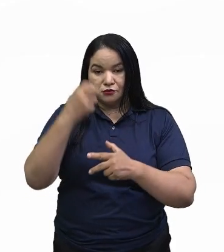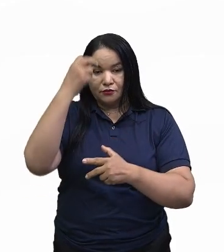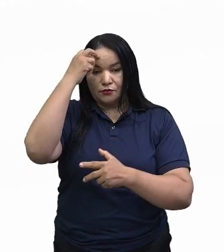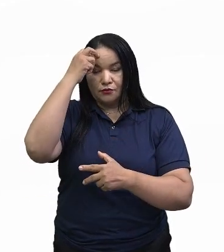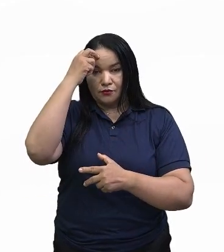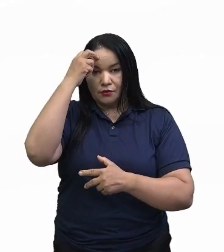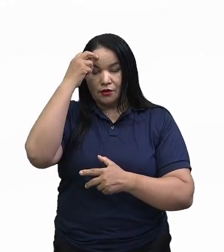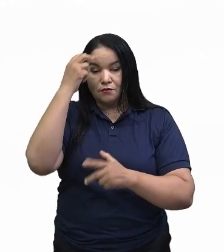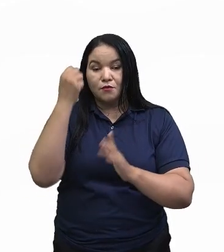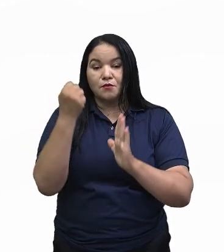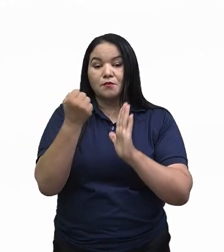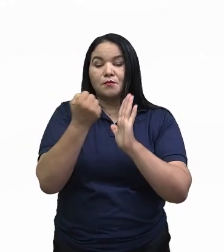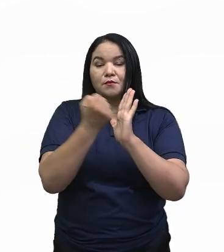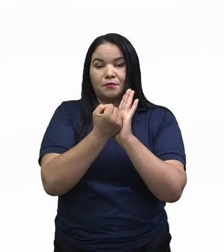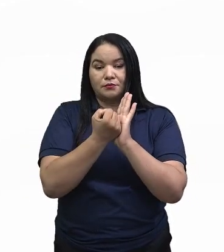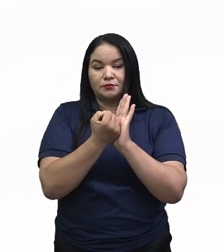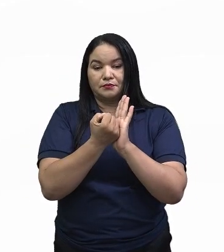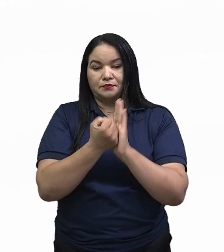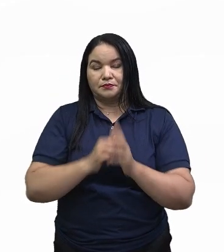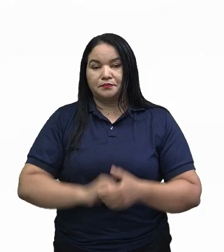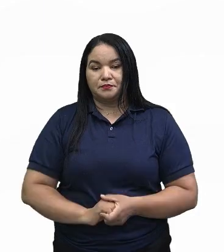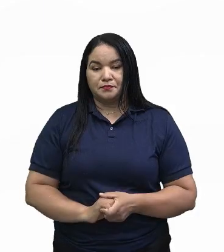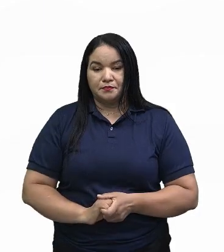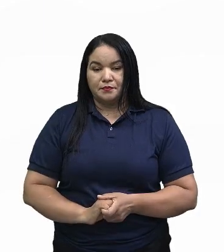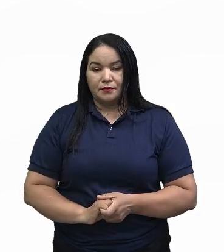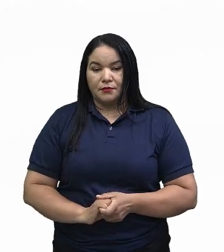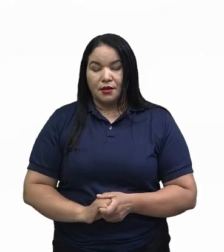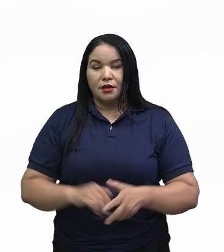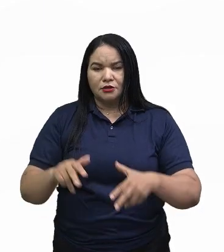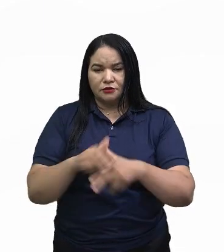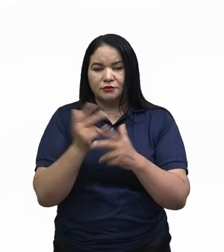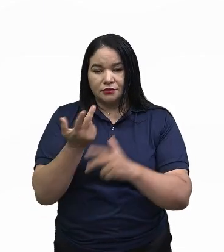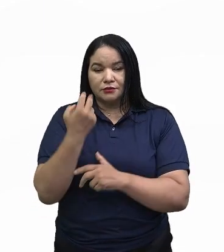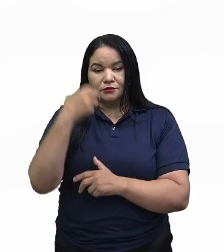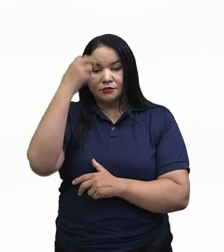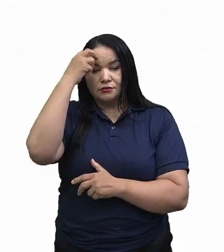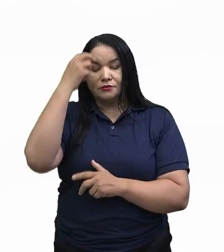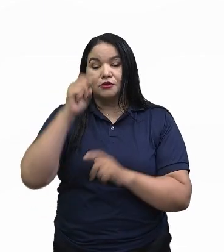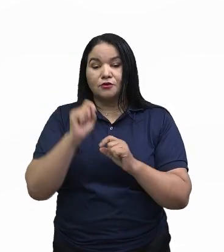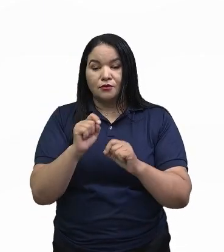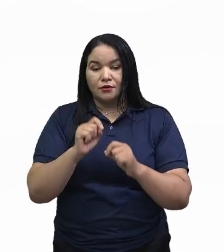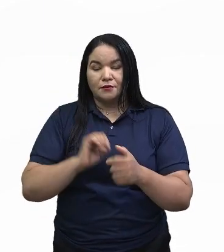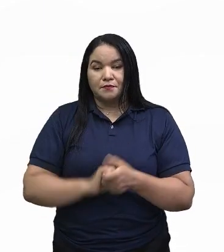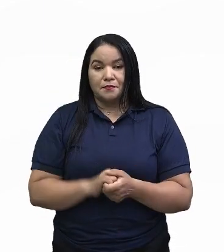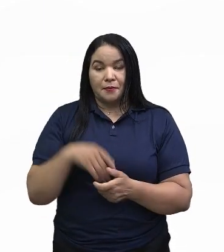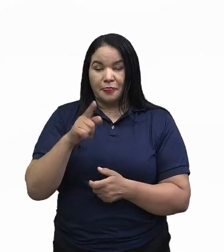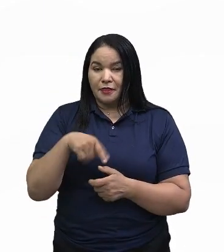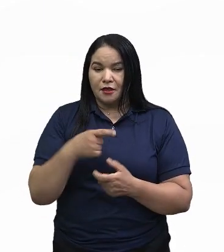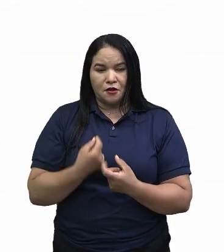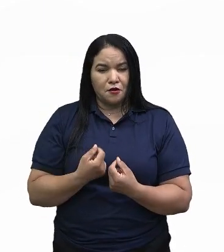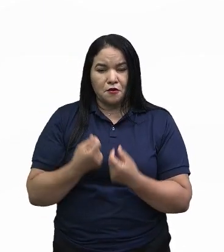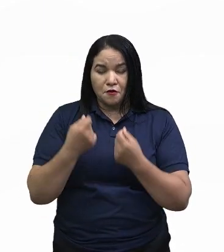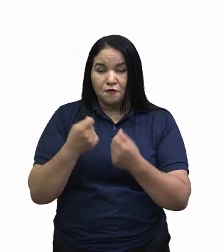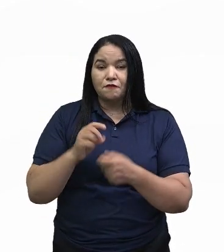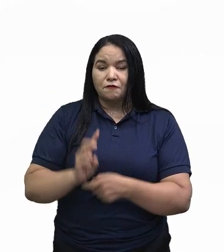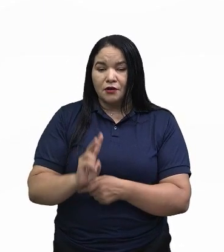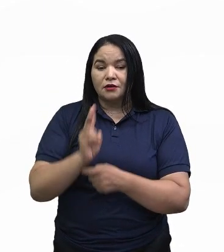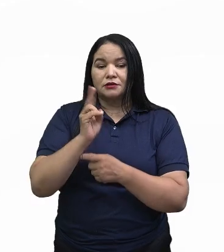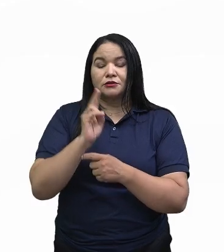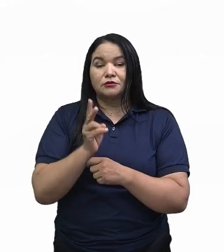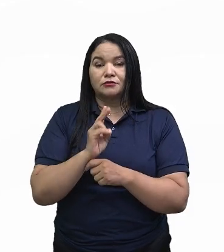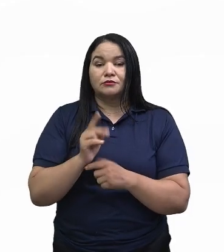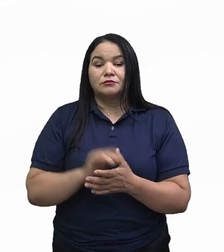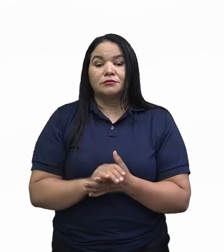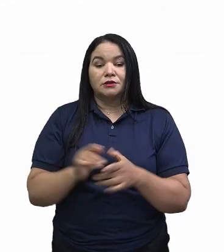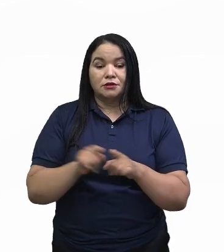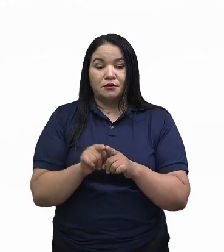como patrimônio. A diversidade cultural, ela é um tesouro vivo e renovável da